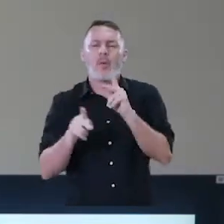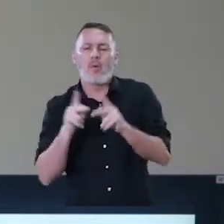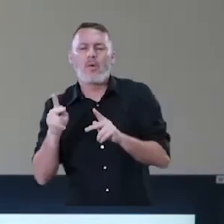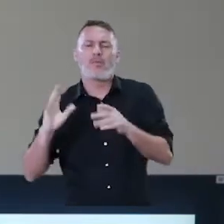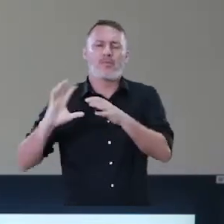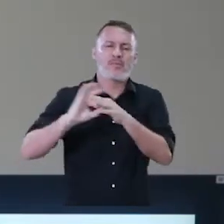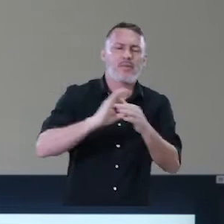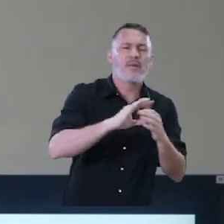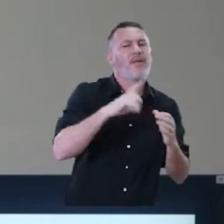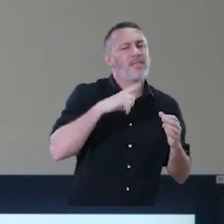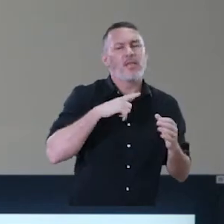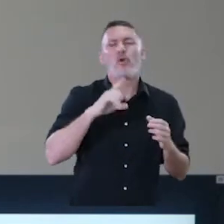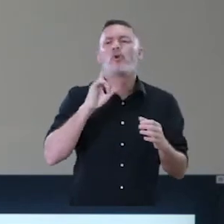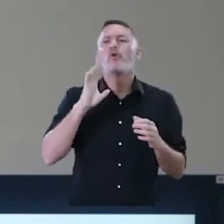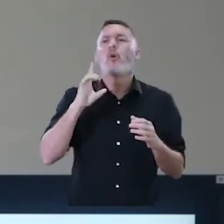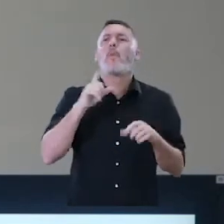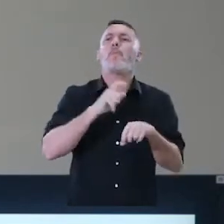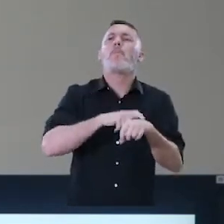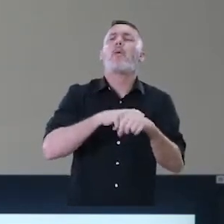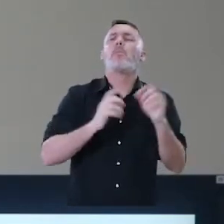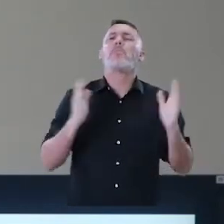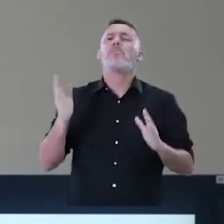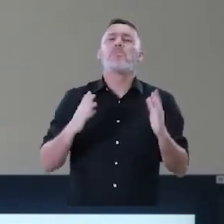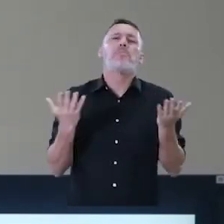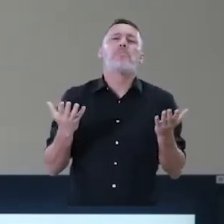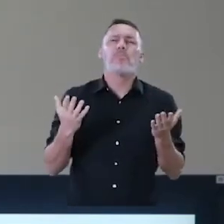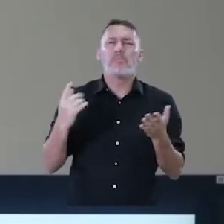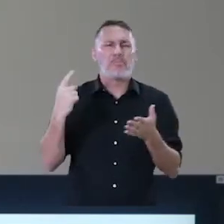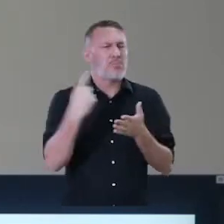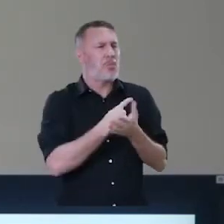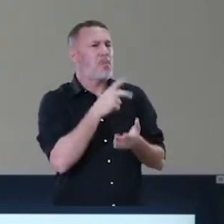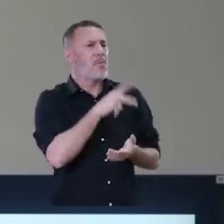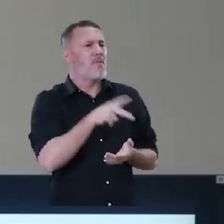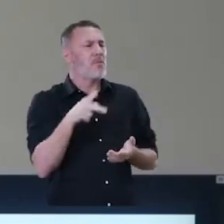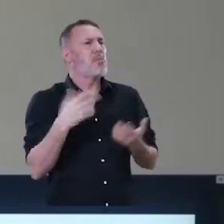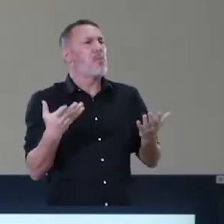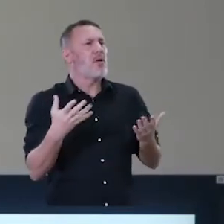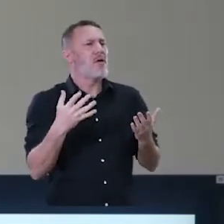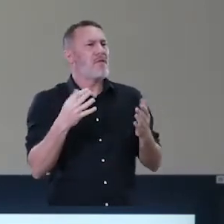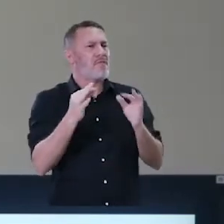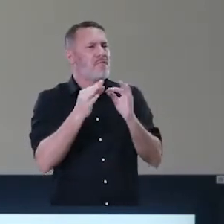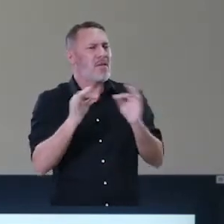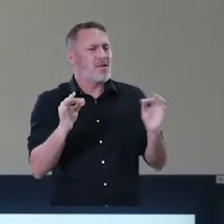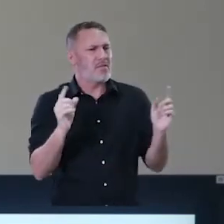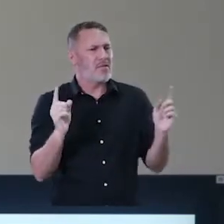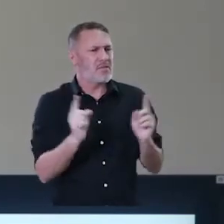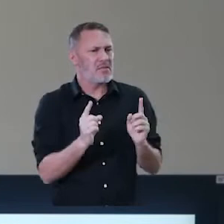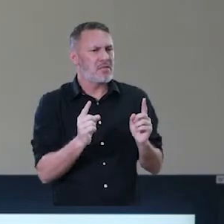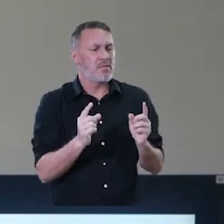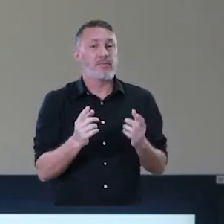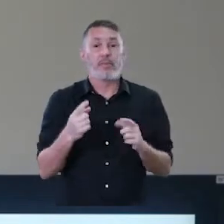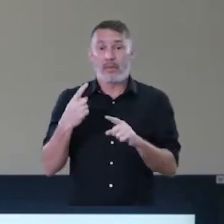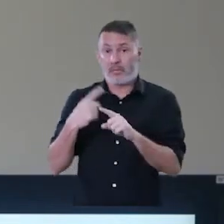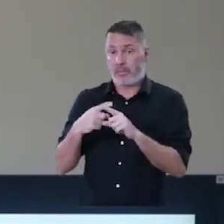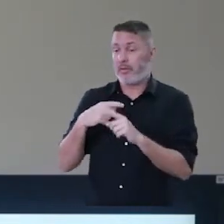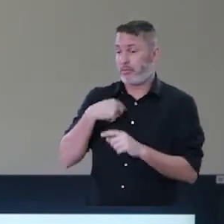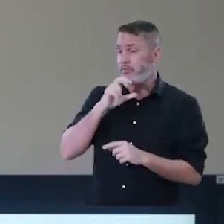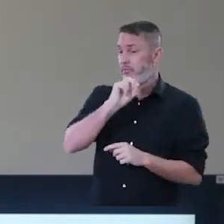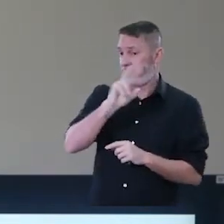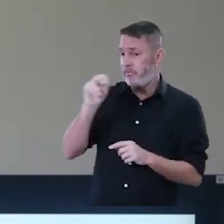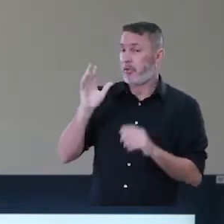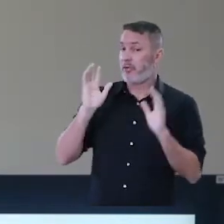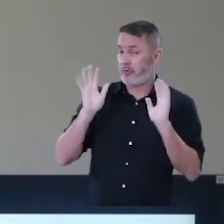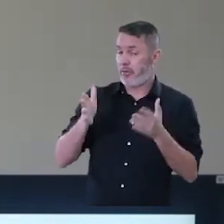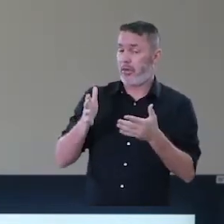com a pontuação. É isso mesmo. É apenas um período. Por quê, professor? Por que você está falando que é uma frase curta? Já vi